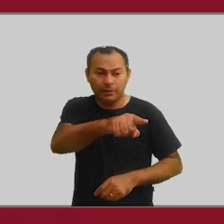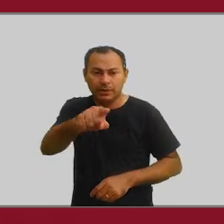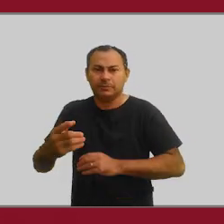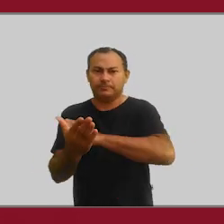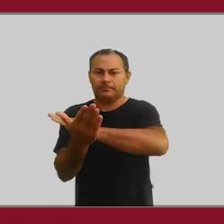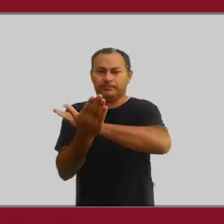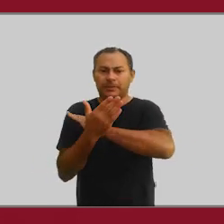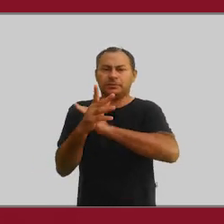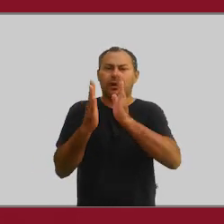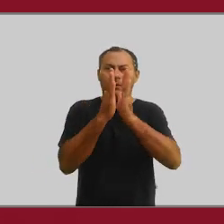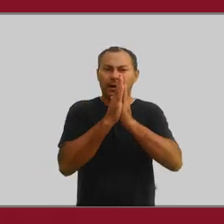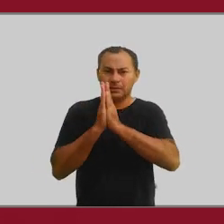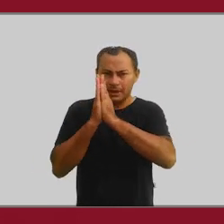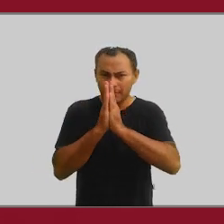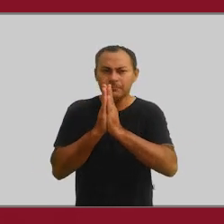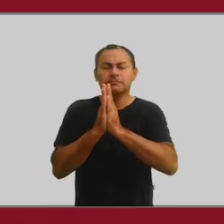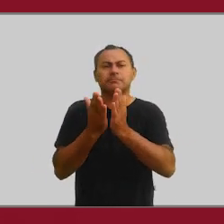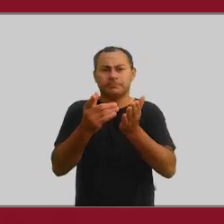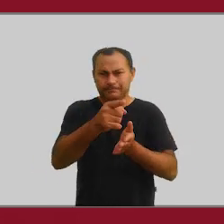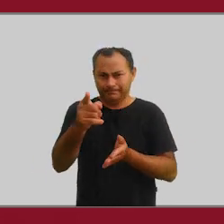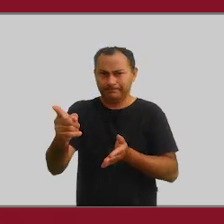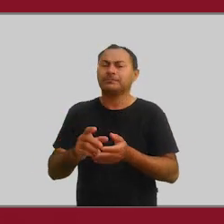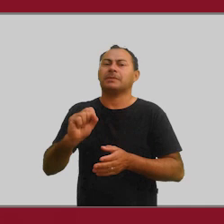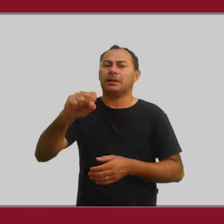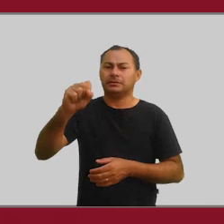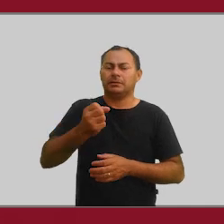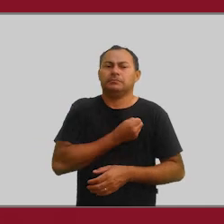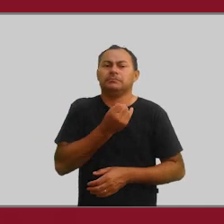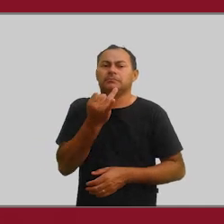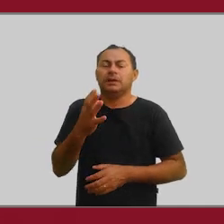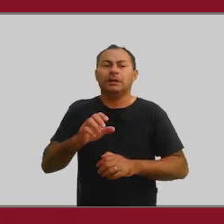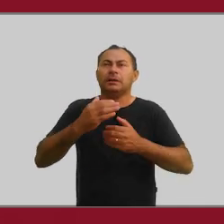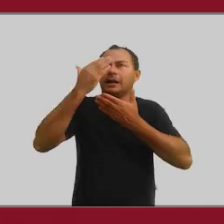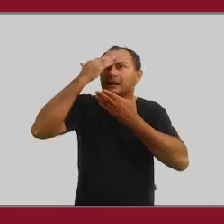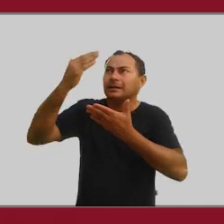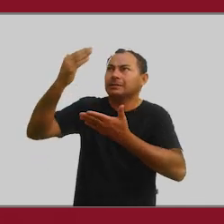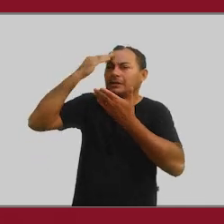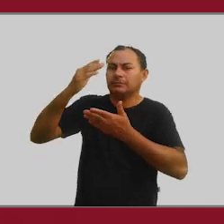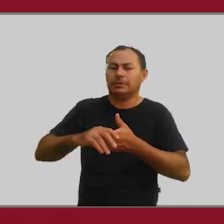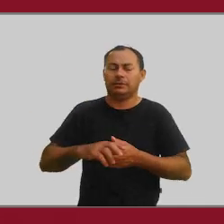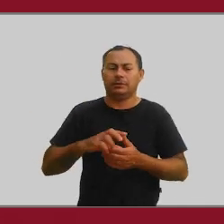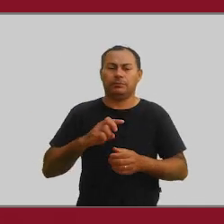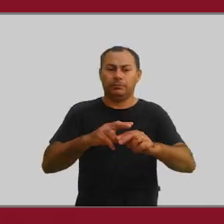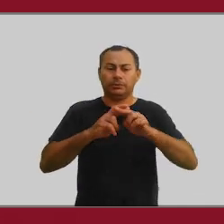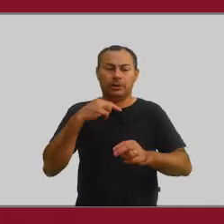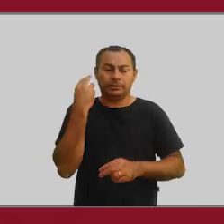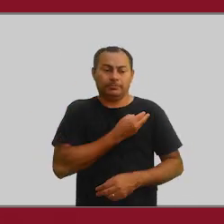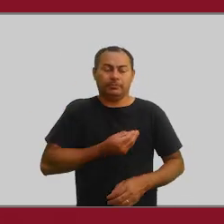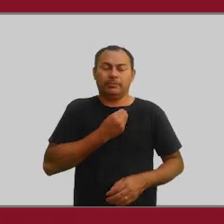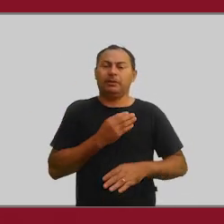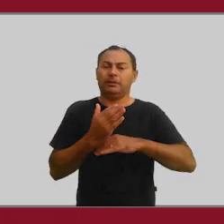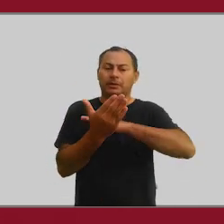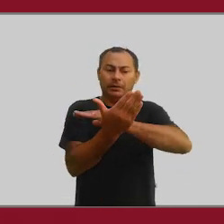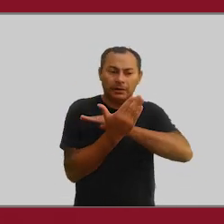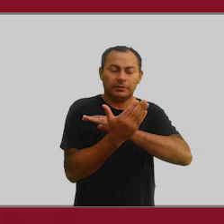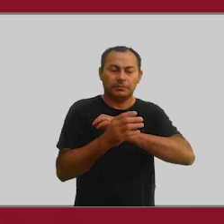nos ajudam com as suas orações. Assim, muitos darão graças por nossa causa, pelo